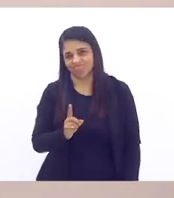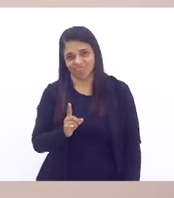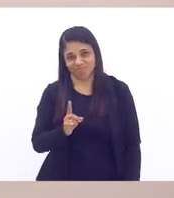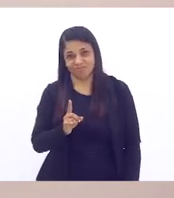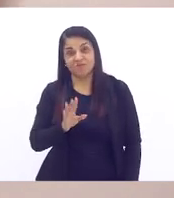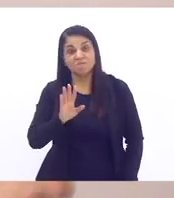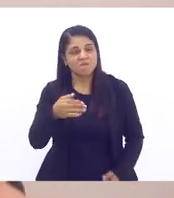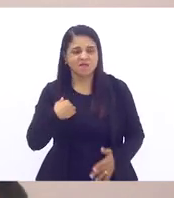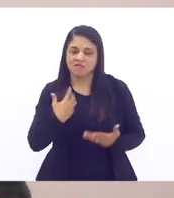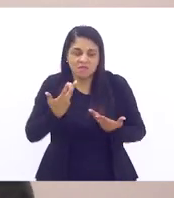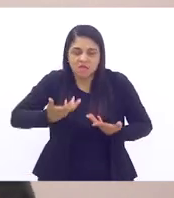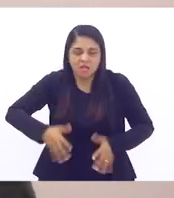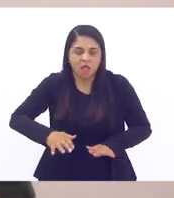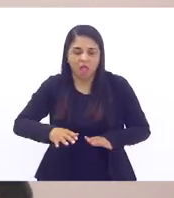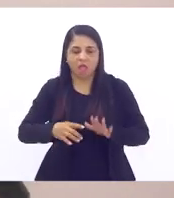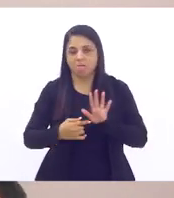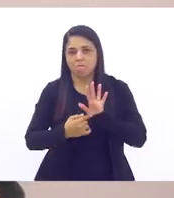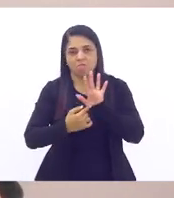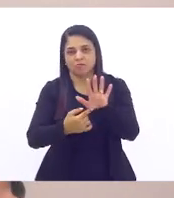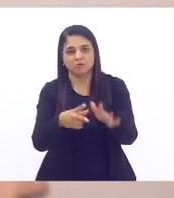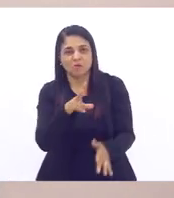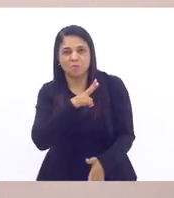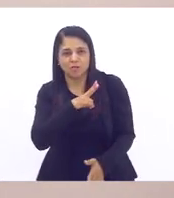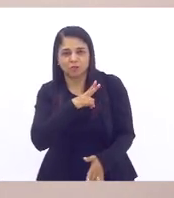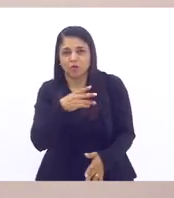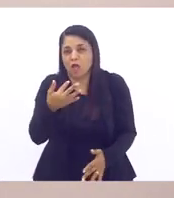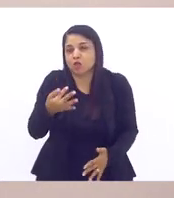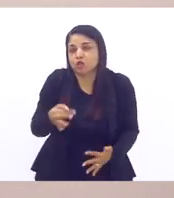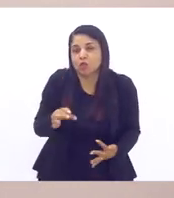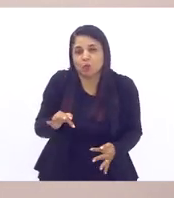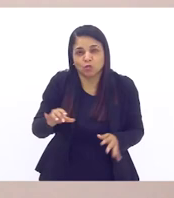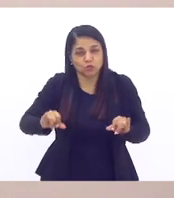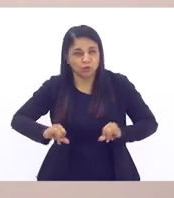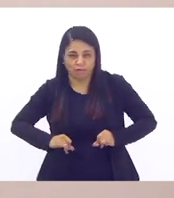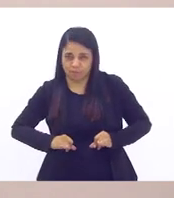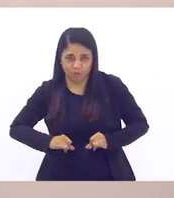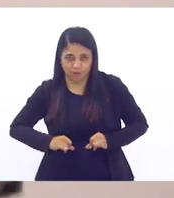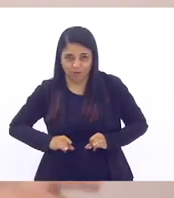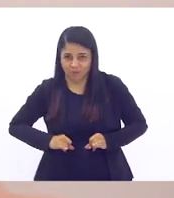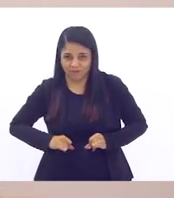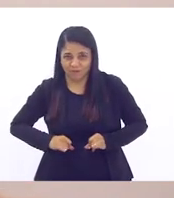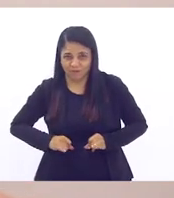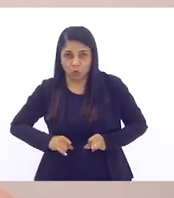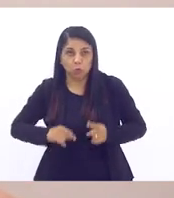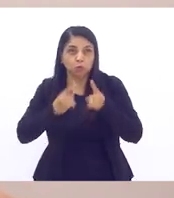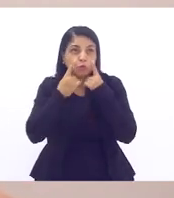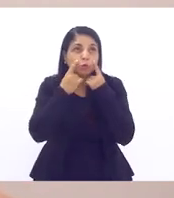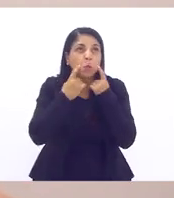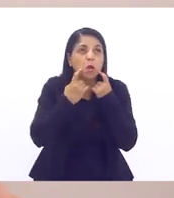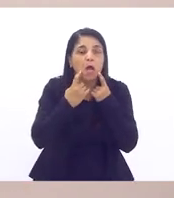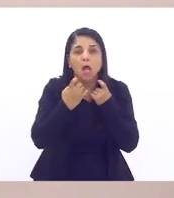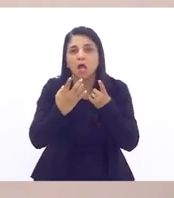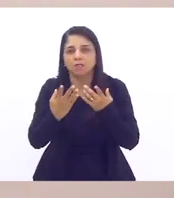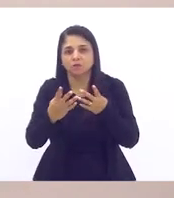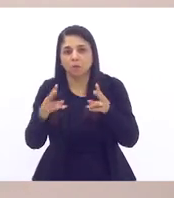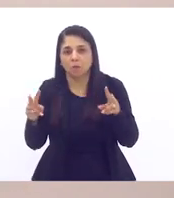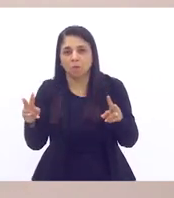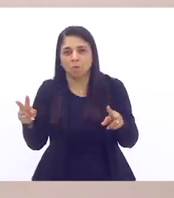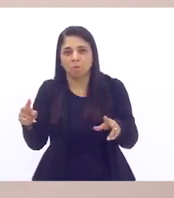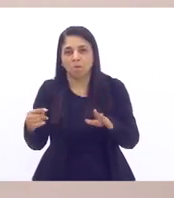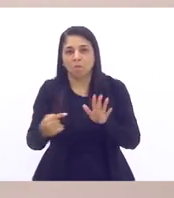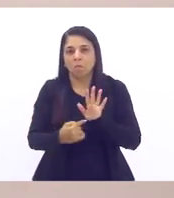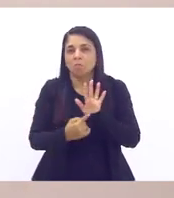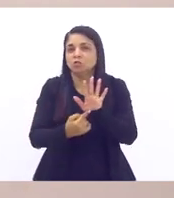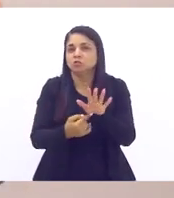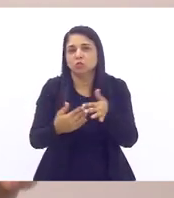ninguém quer mostrar a sua intimidade as suas dores ou ninguém quer ficar chorando em público mostrando a sua